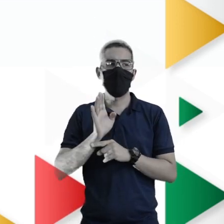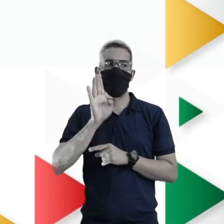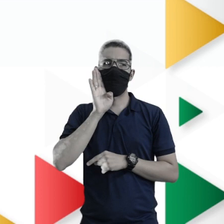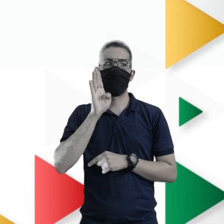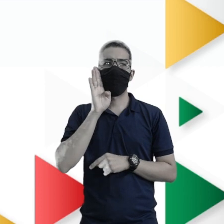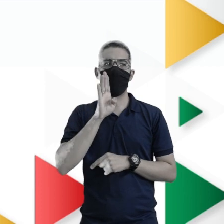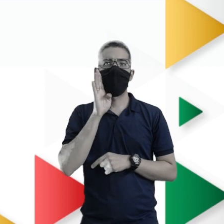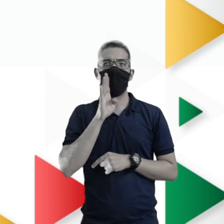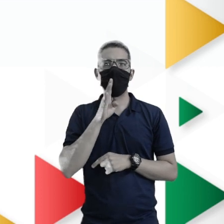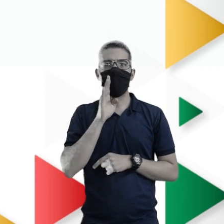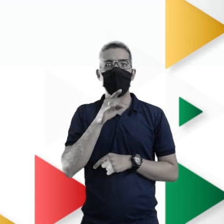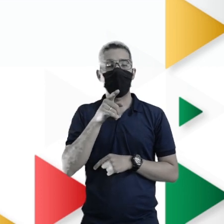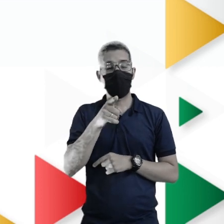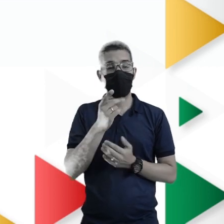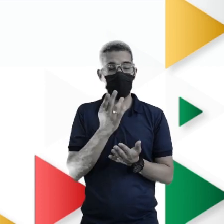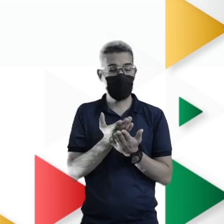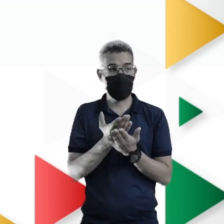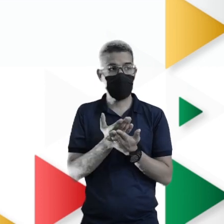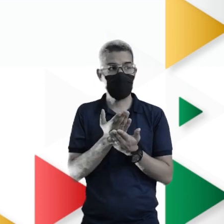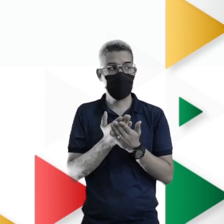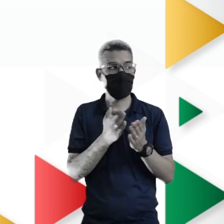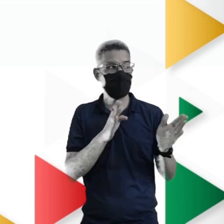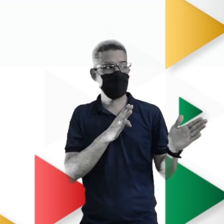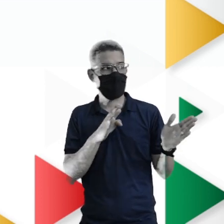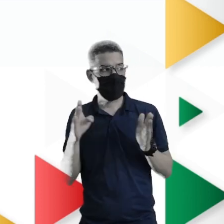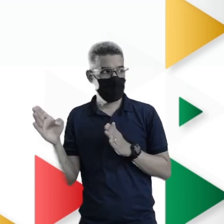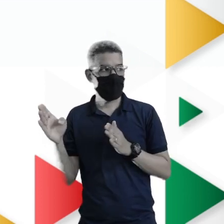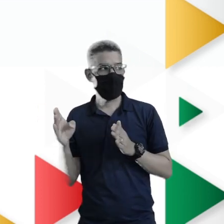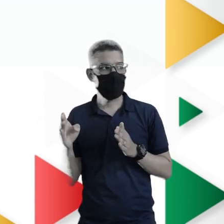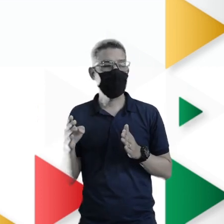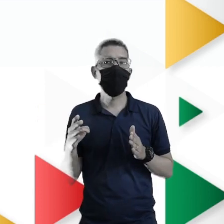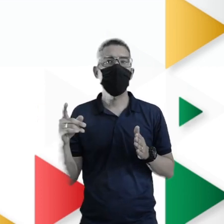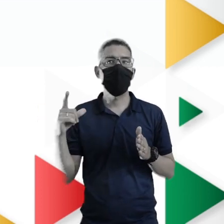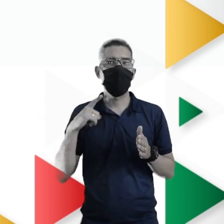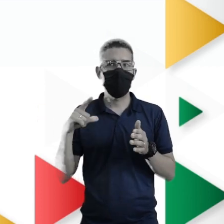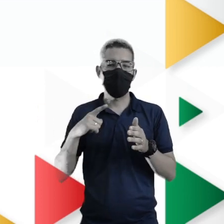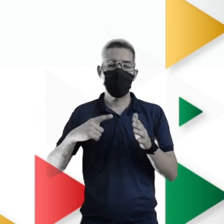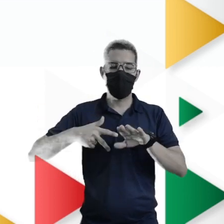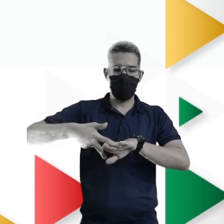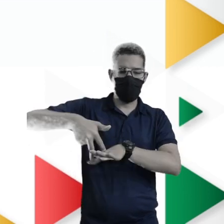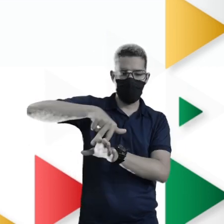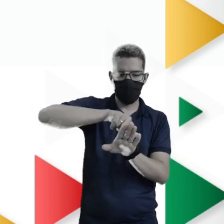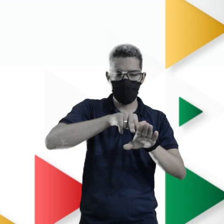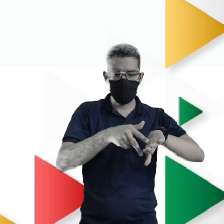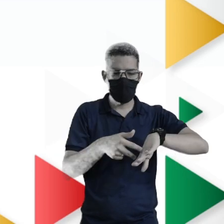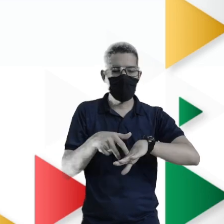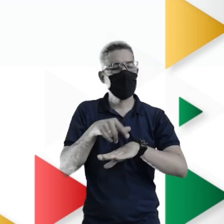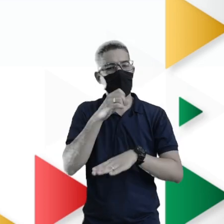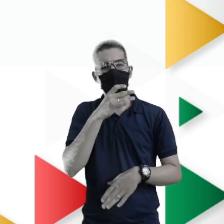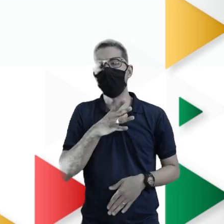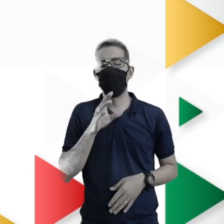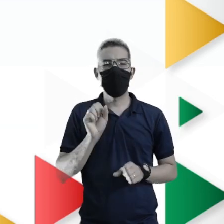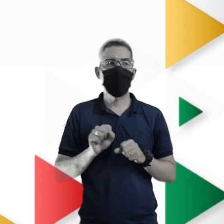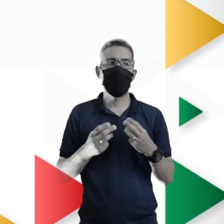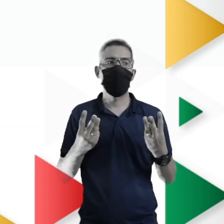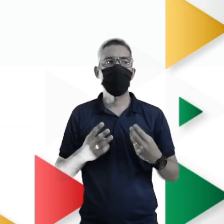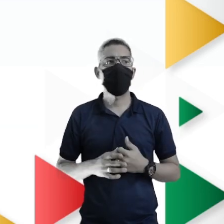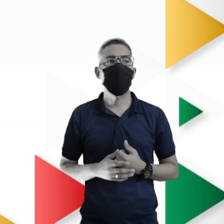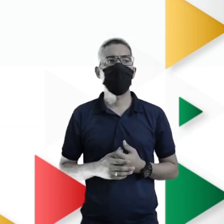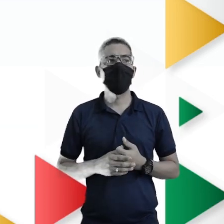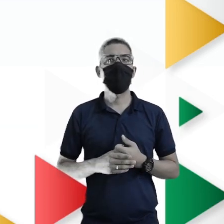legal. Você vai assistir um vídeo que a gente separou para vocês com manobras show, manobra muito boa, tá bom? Vamos lá